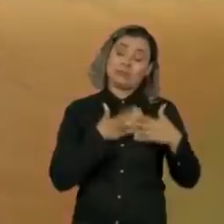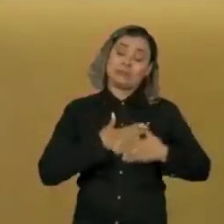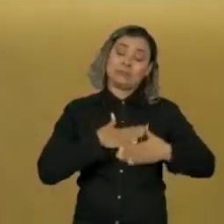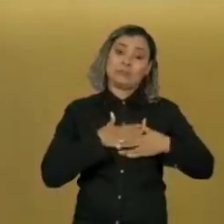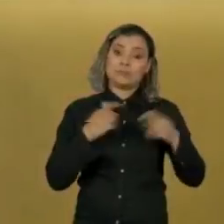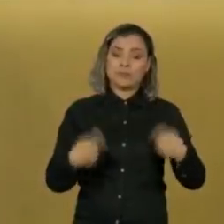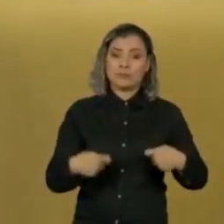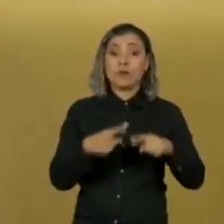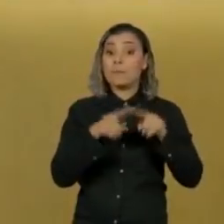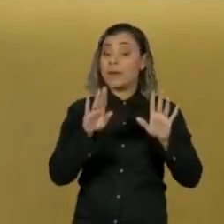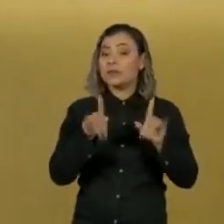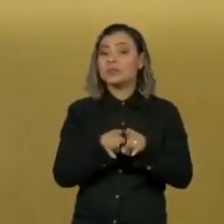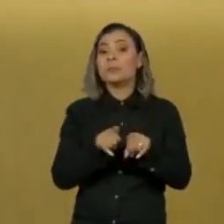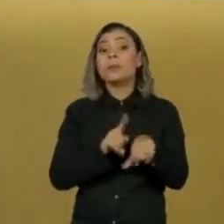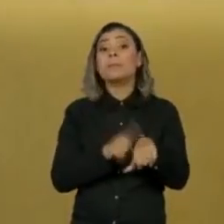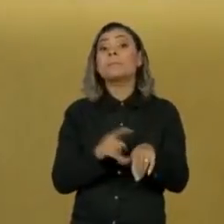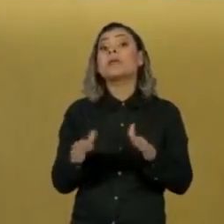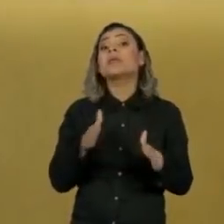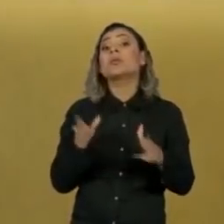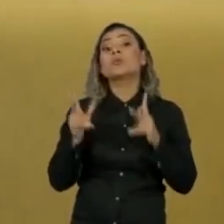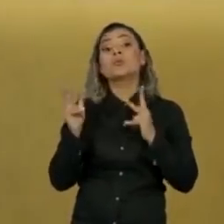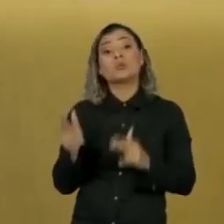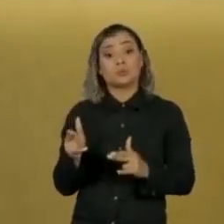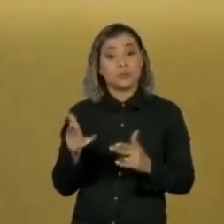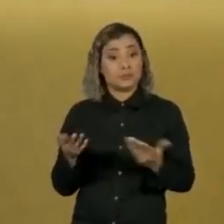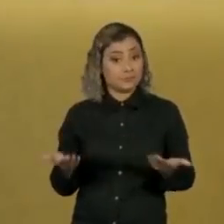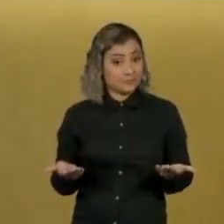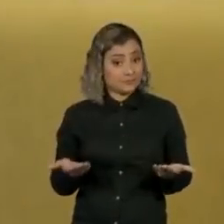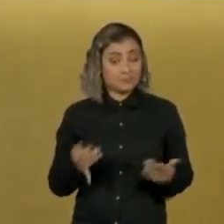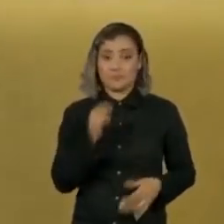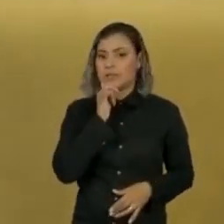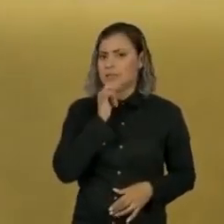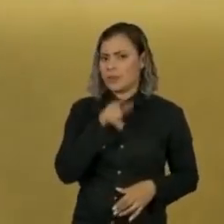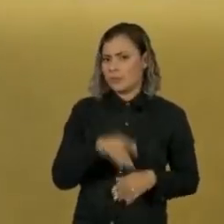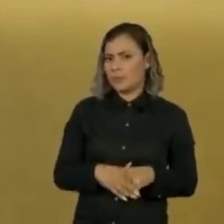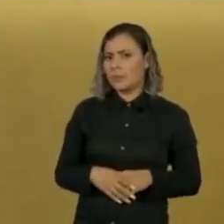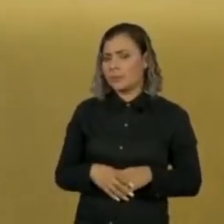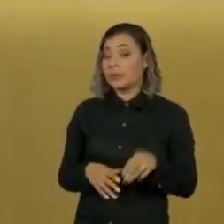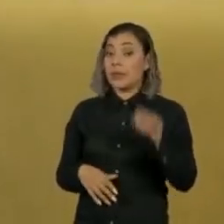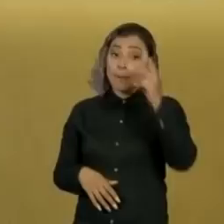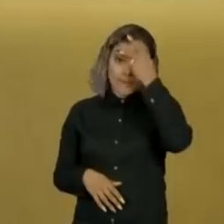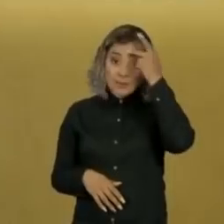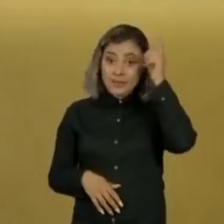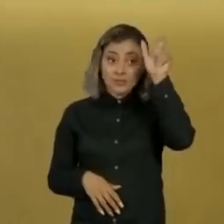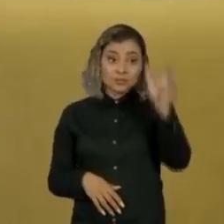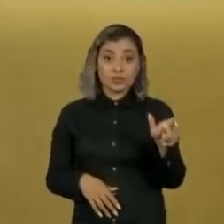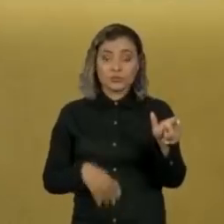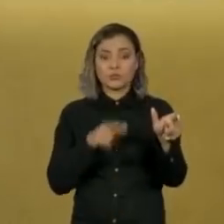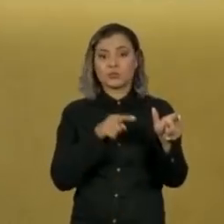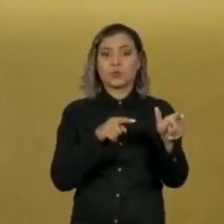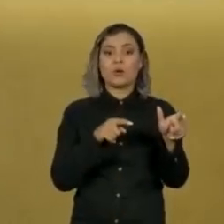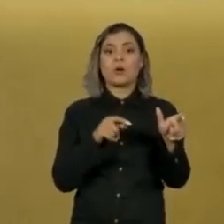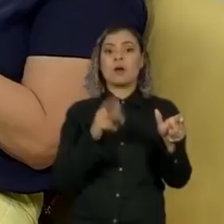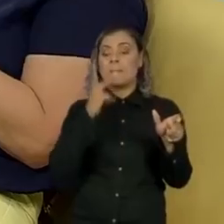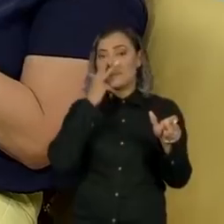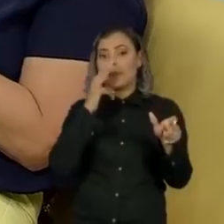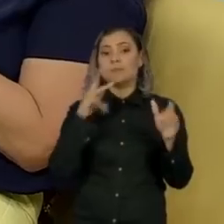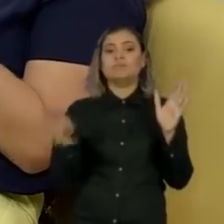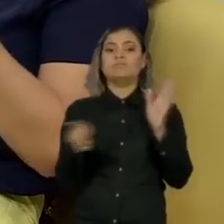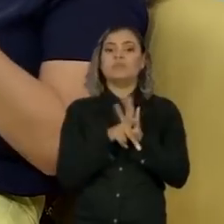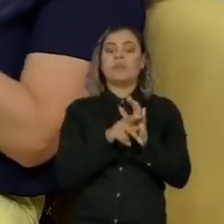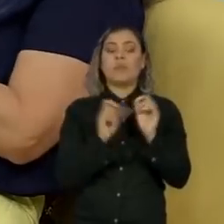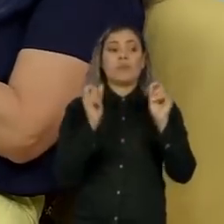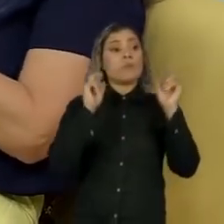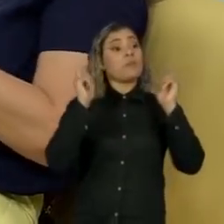horas, Joyce, existe também o momento de dormir. Por exemplo, uma pessoa que é um pouquinho mais vespertina, vamos dizer assim,